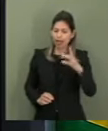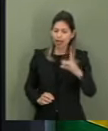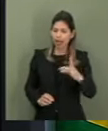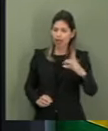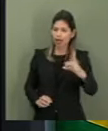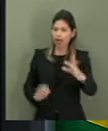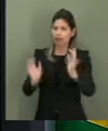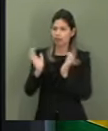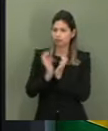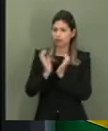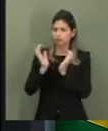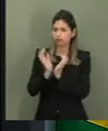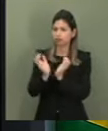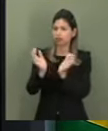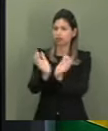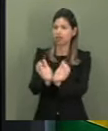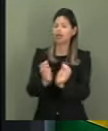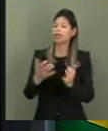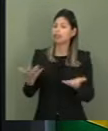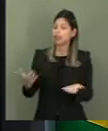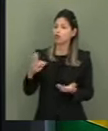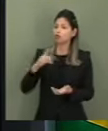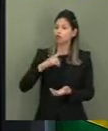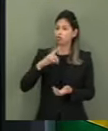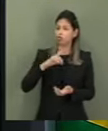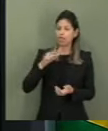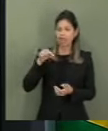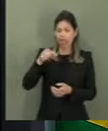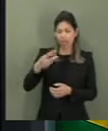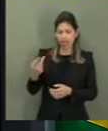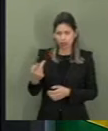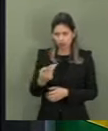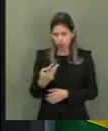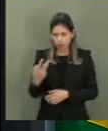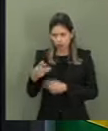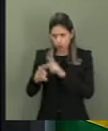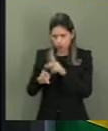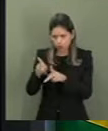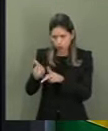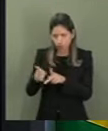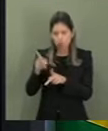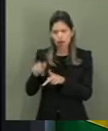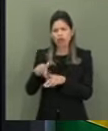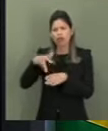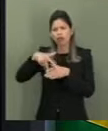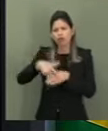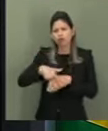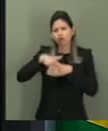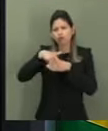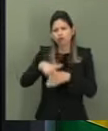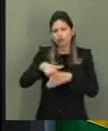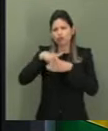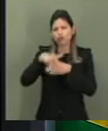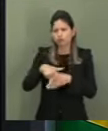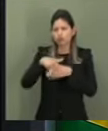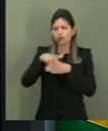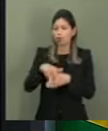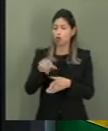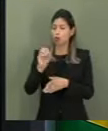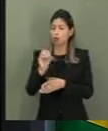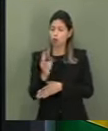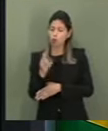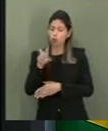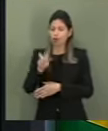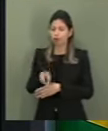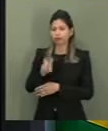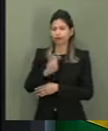negros que andavam peleando a cavalo ou a pé. A eles, os lanceiros negros, foi prometido